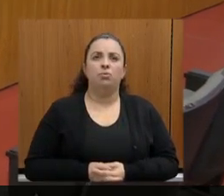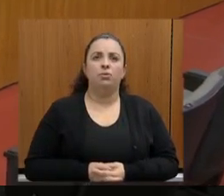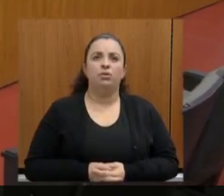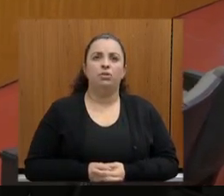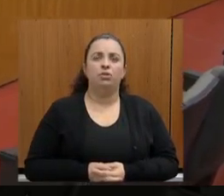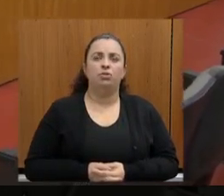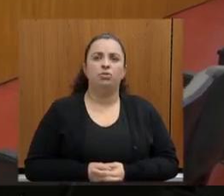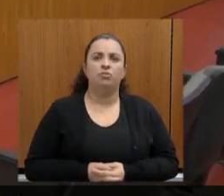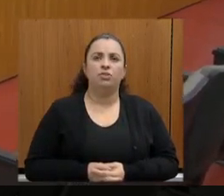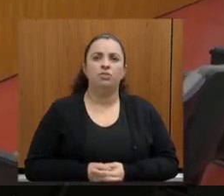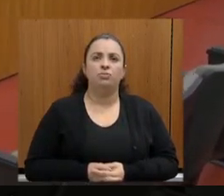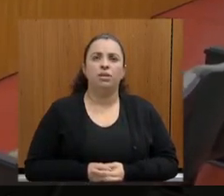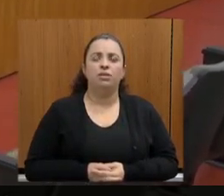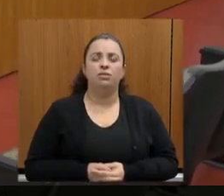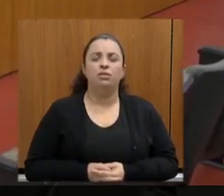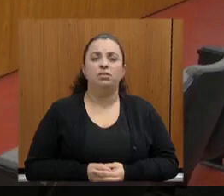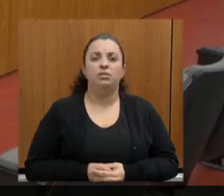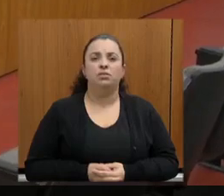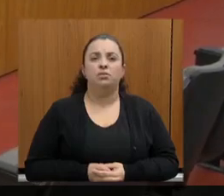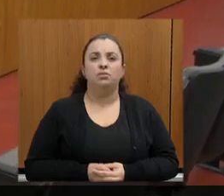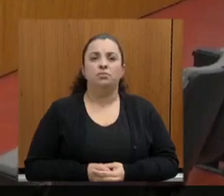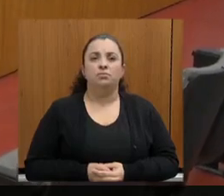a área